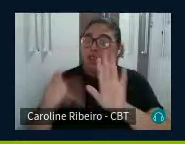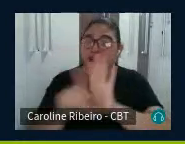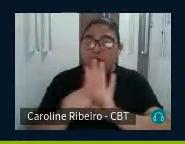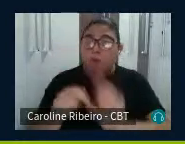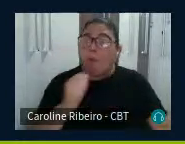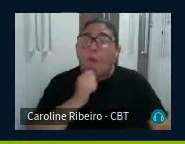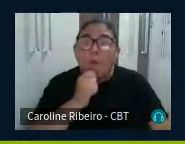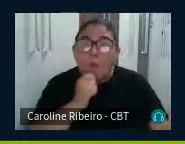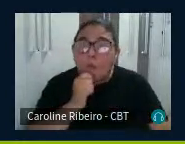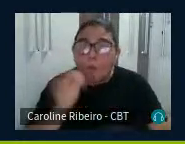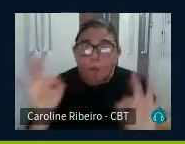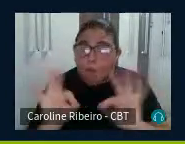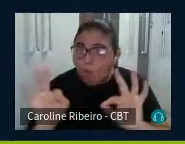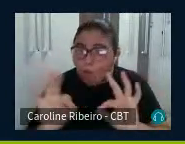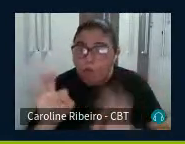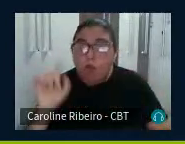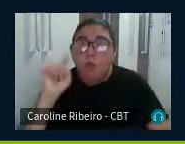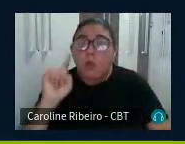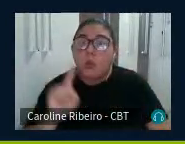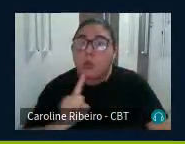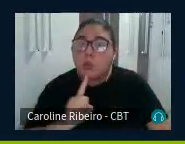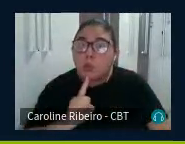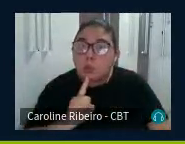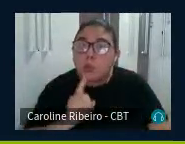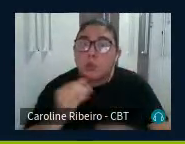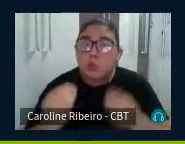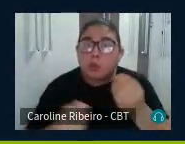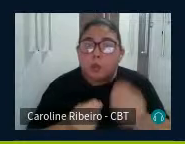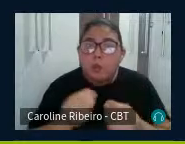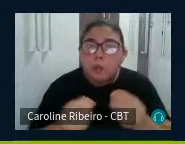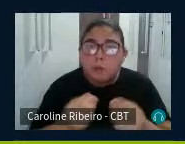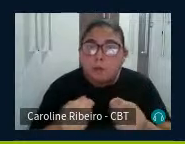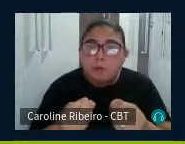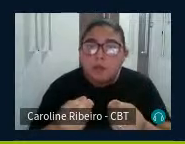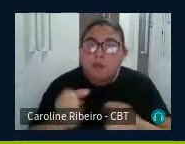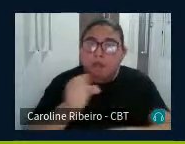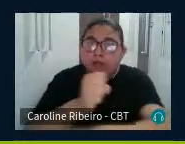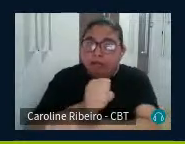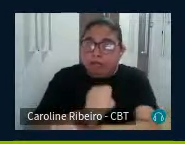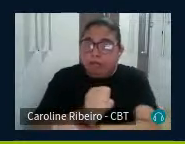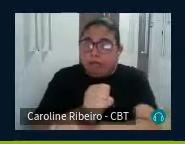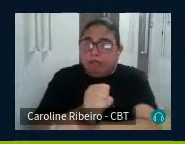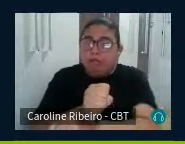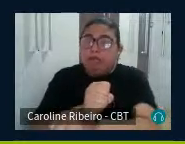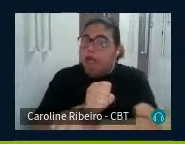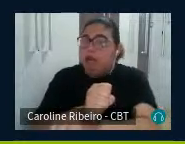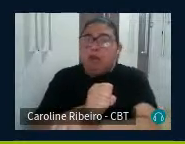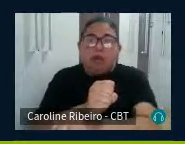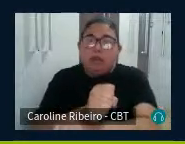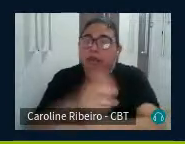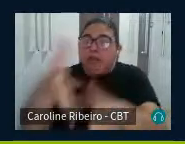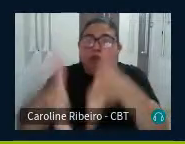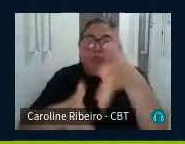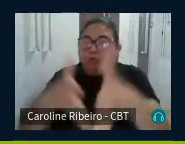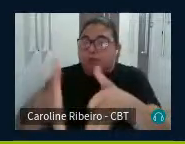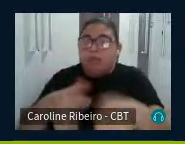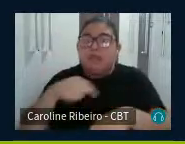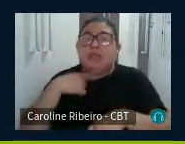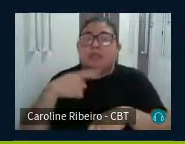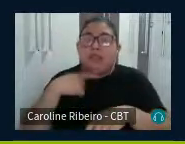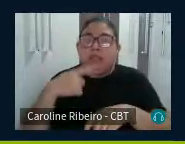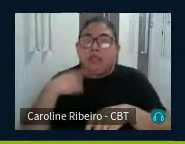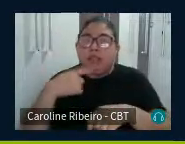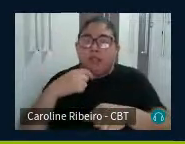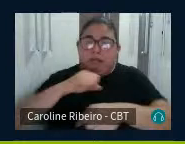reconhecida, os surdos, eles eram proibidos, né? Desde muitos anos atrás, eles foram proibidos, amarravam